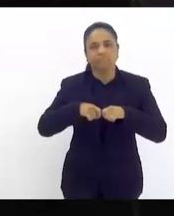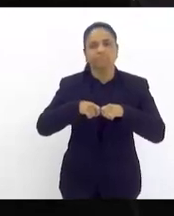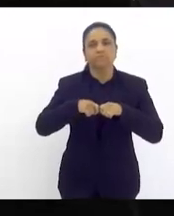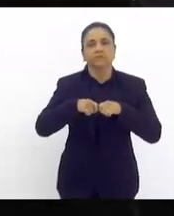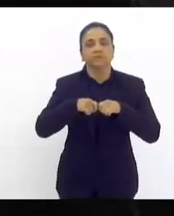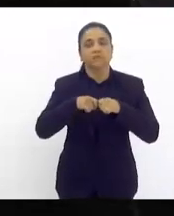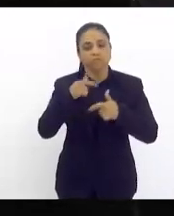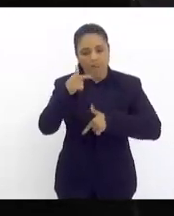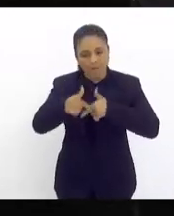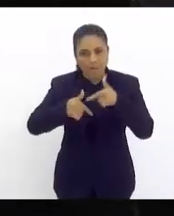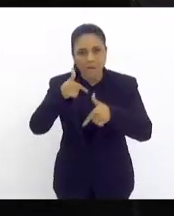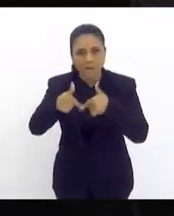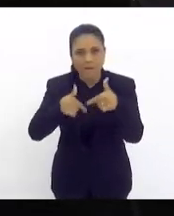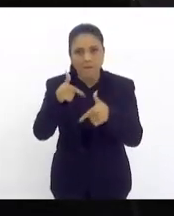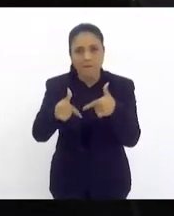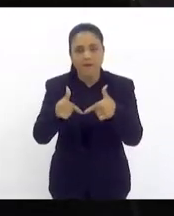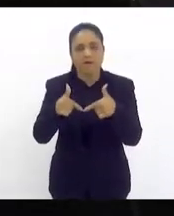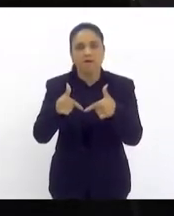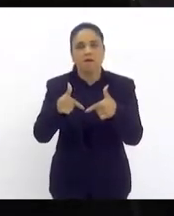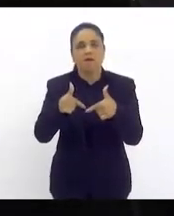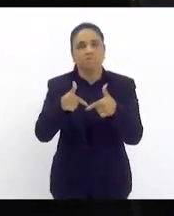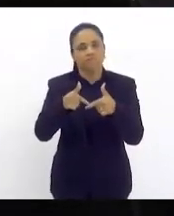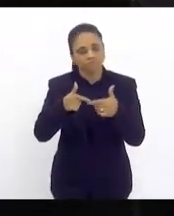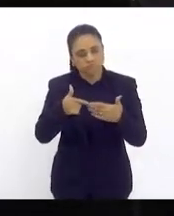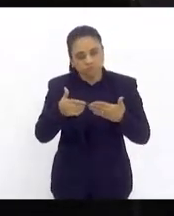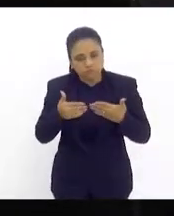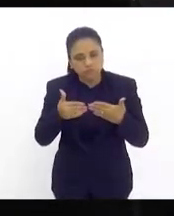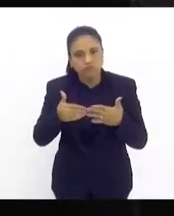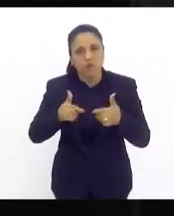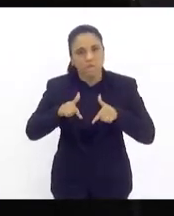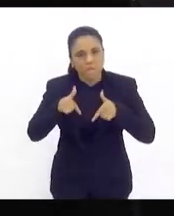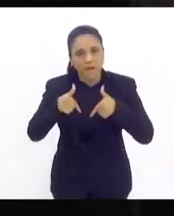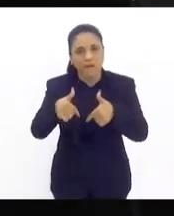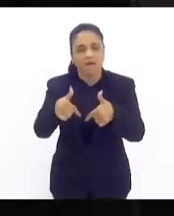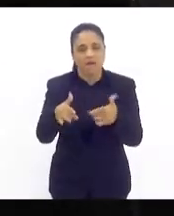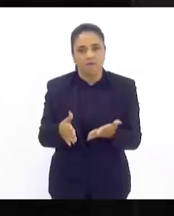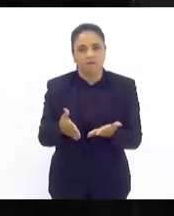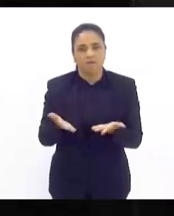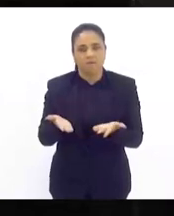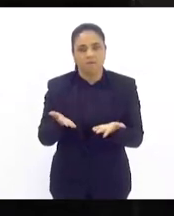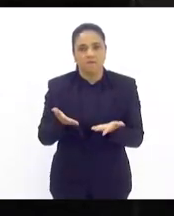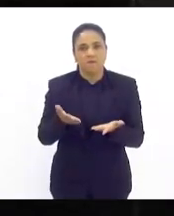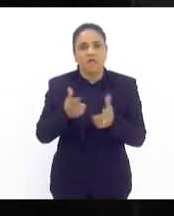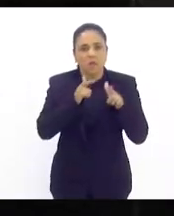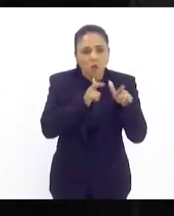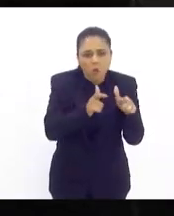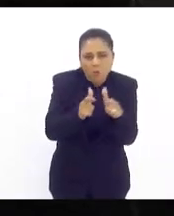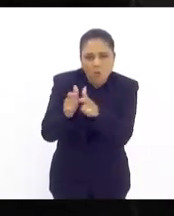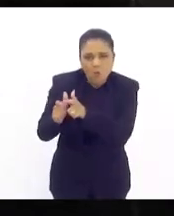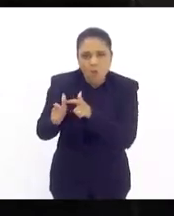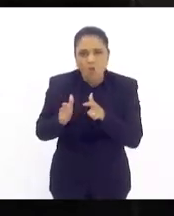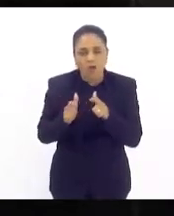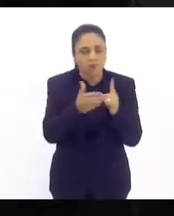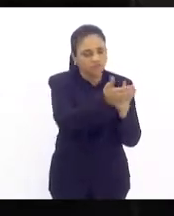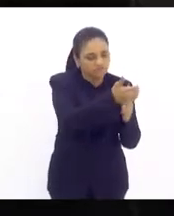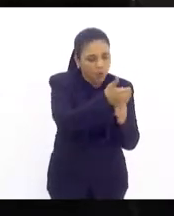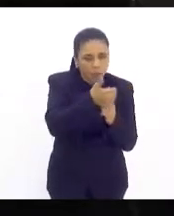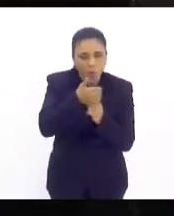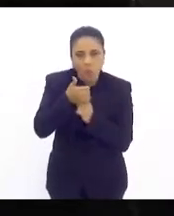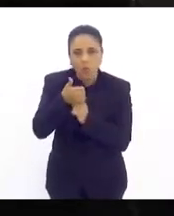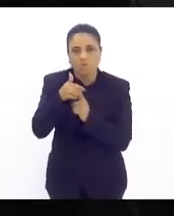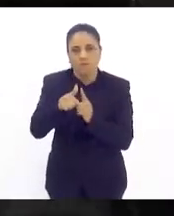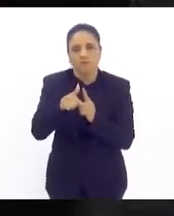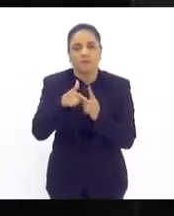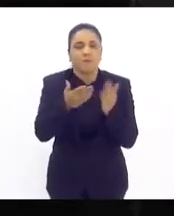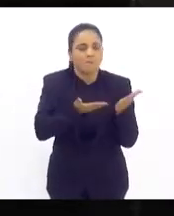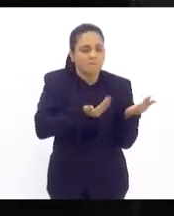materialização dessa iniciativa porque ter locais de acolhimento para essas meninas